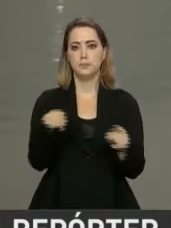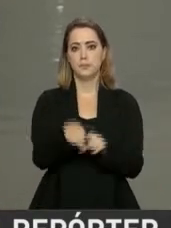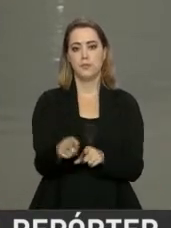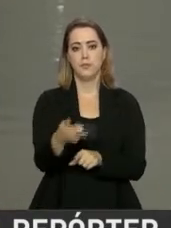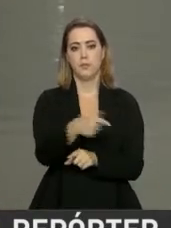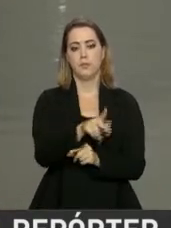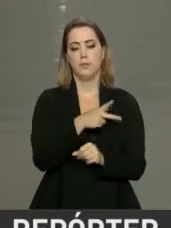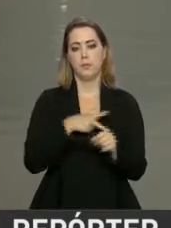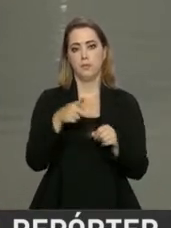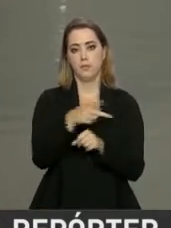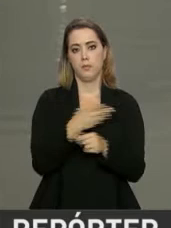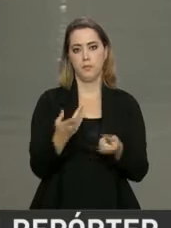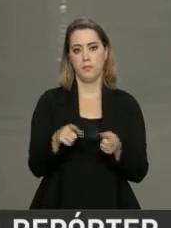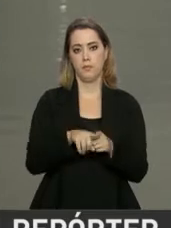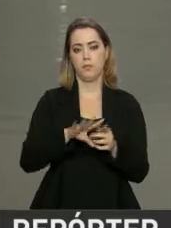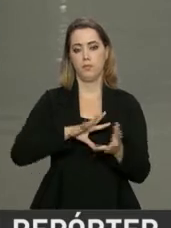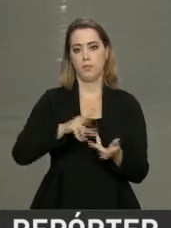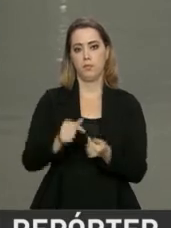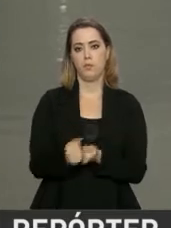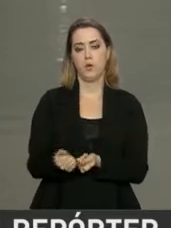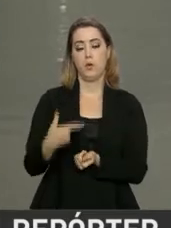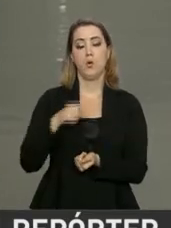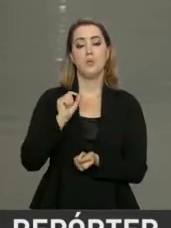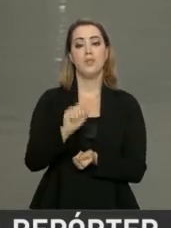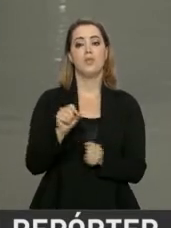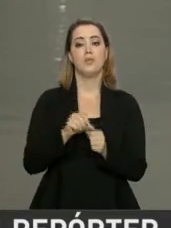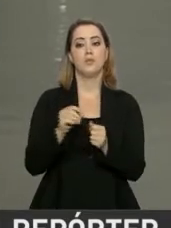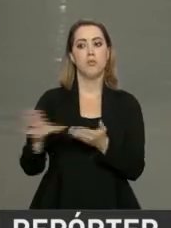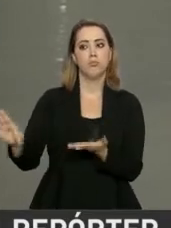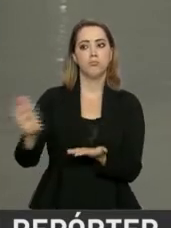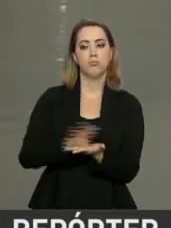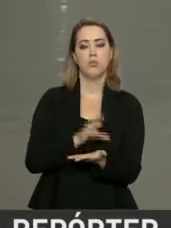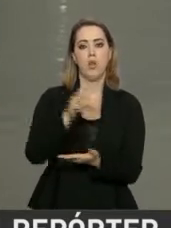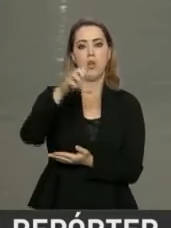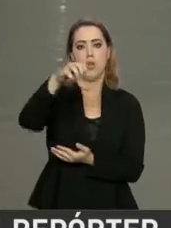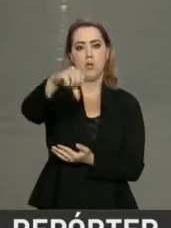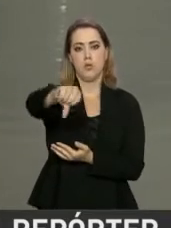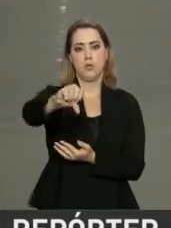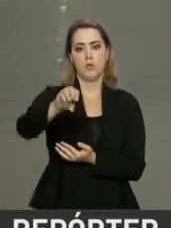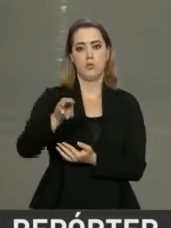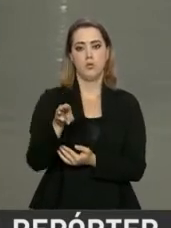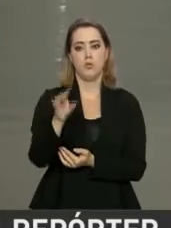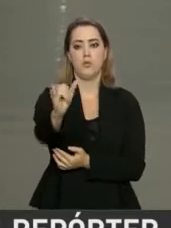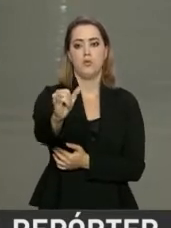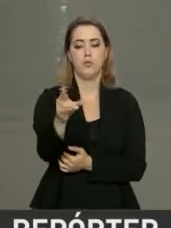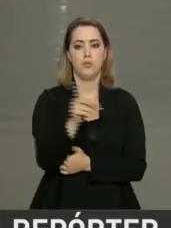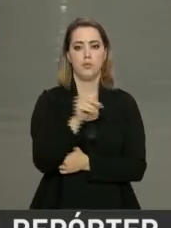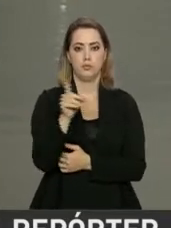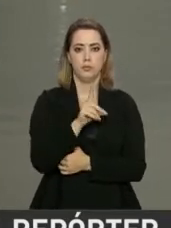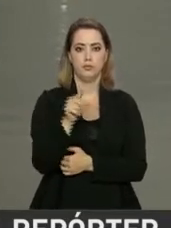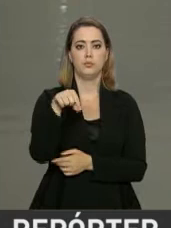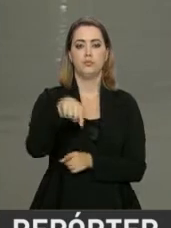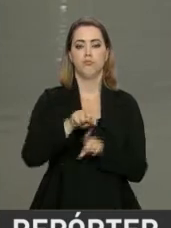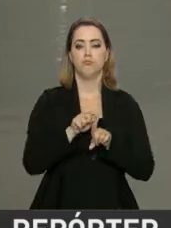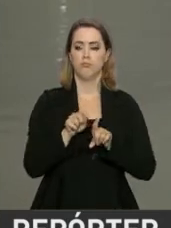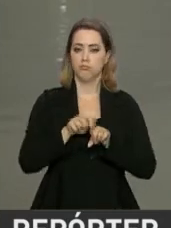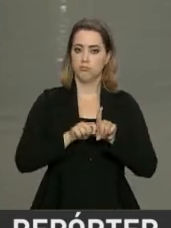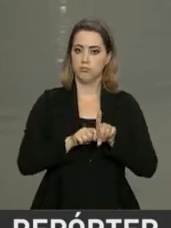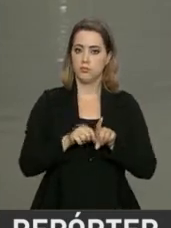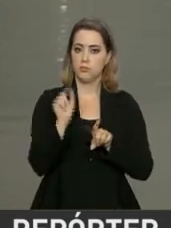o que rendeu à companhia mais de 9 bilhões de dólares também nos últimos meses e